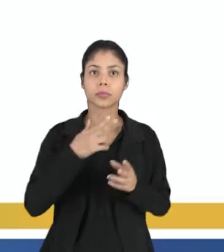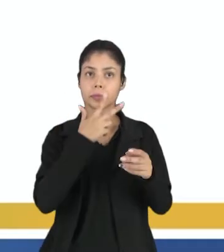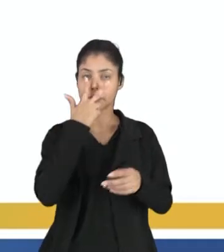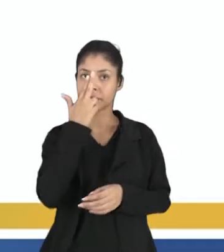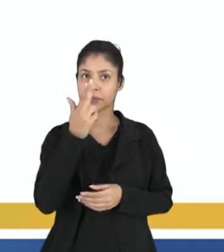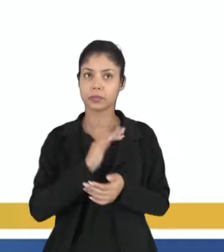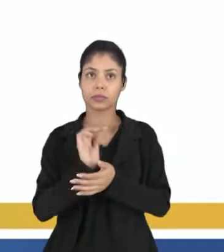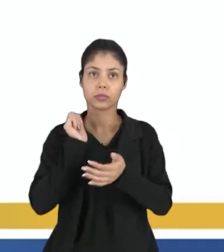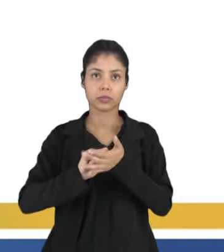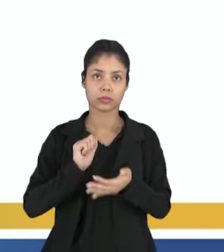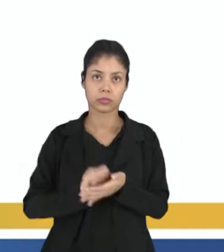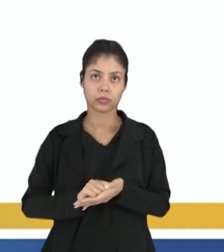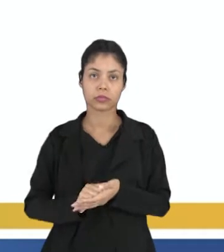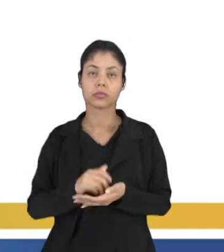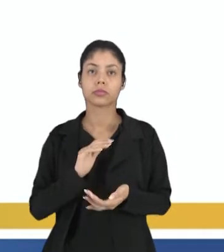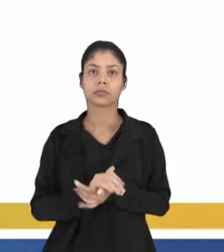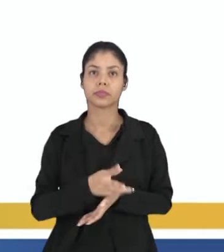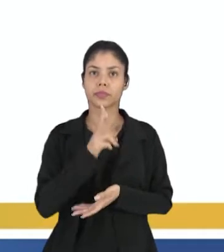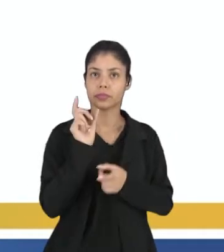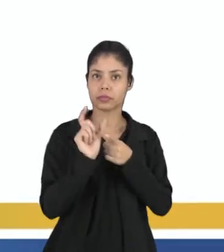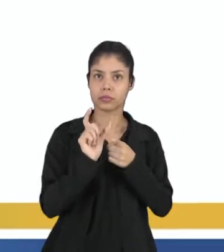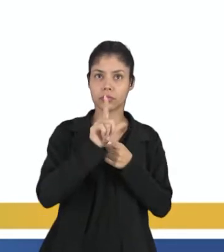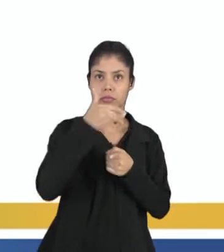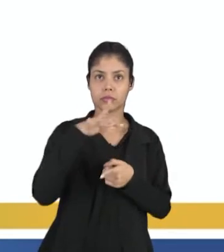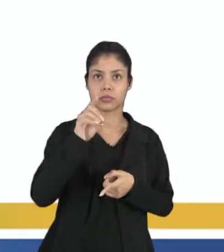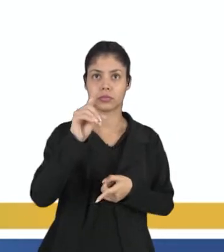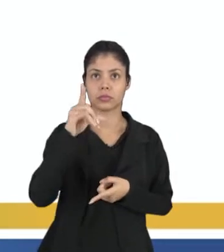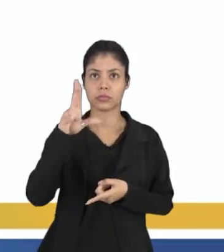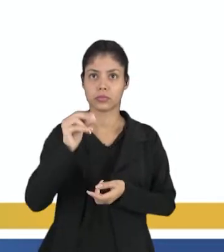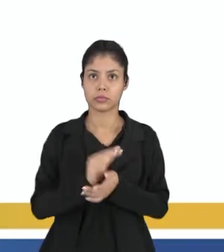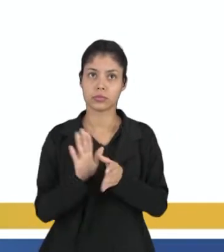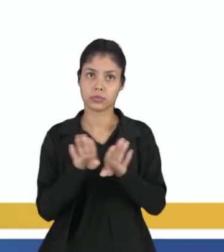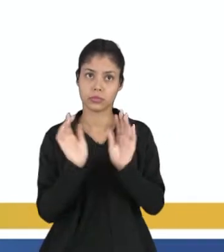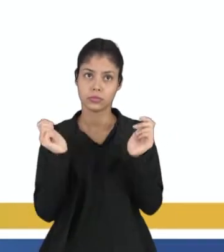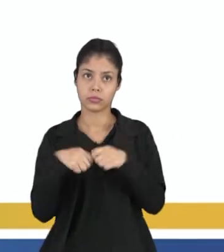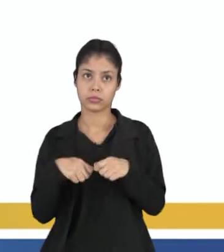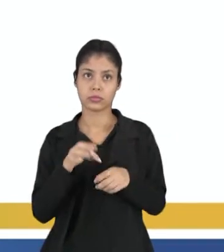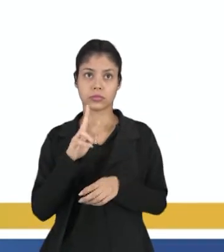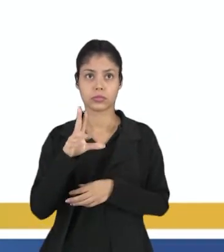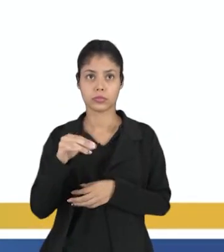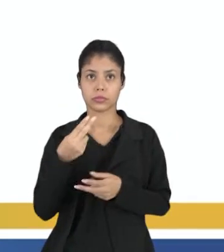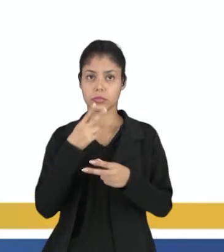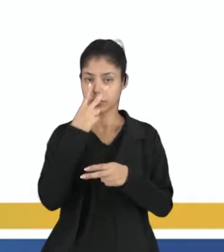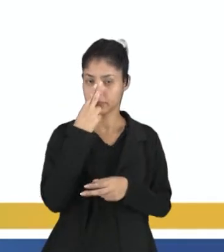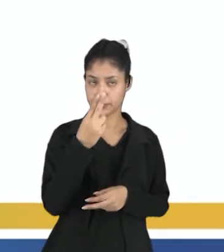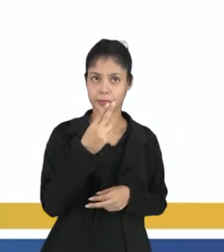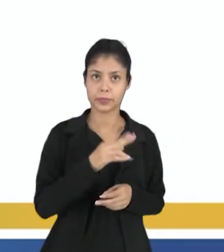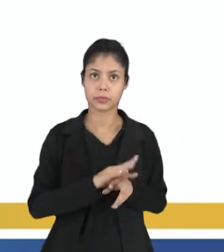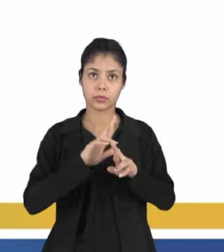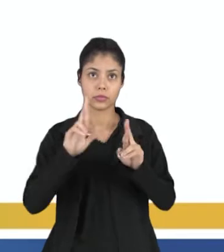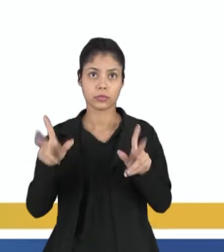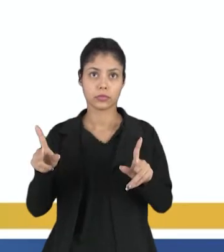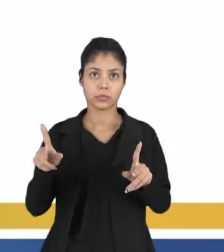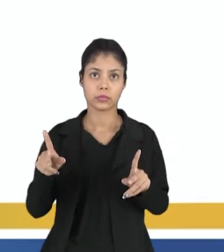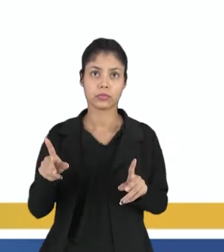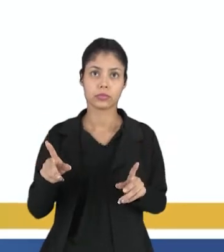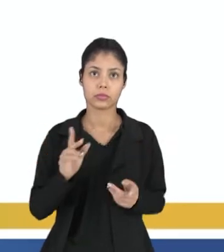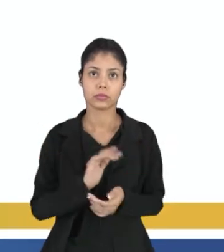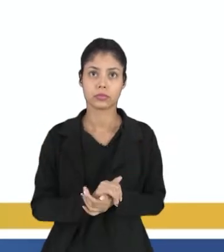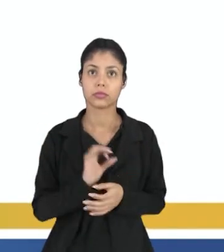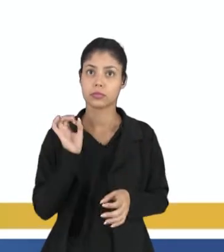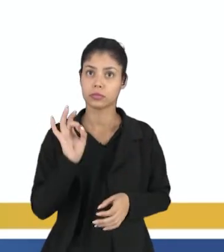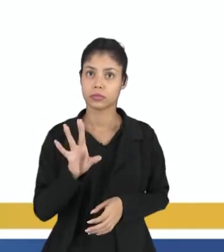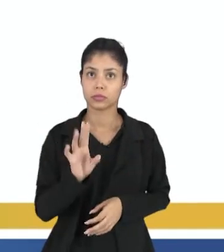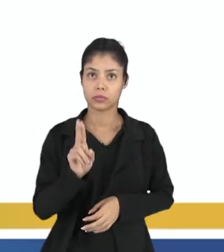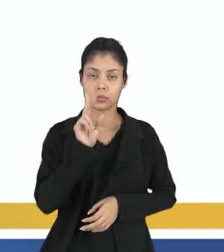de semelhantes em termos gráficos, as palavras lixo e luxo também possuem fonética parecida, se